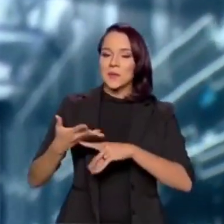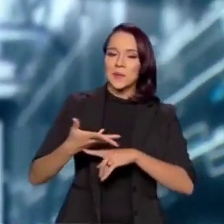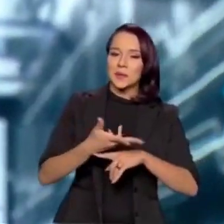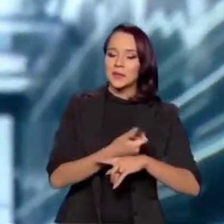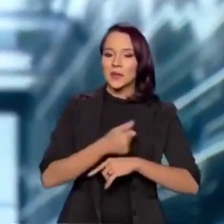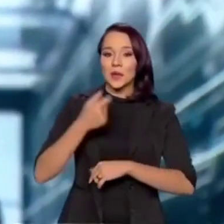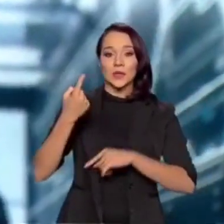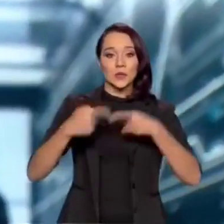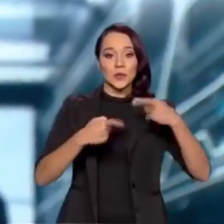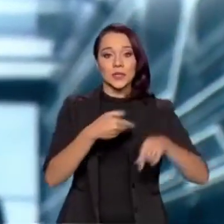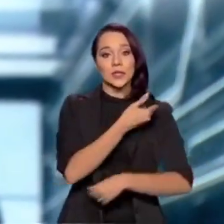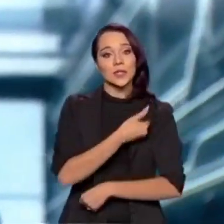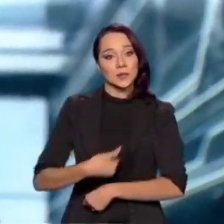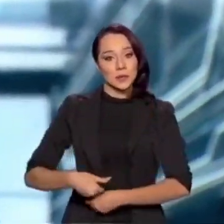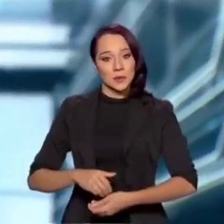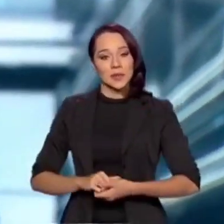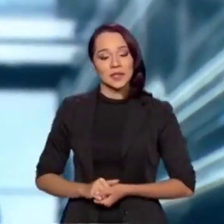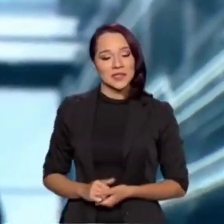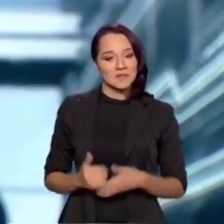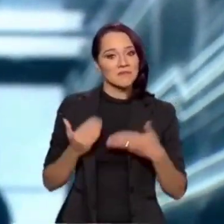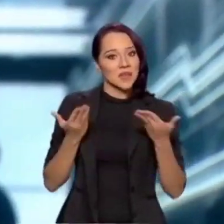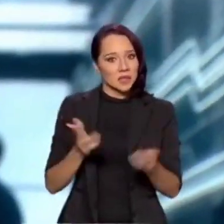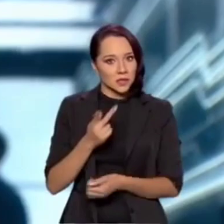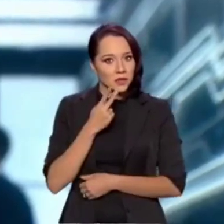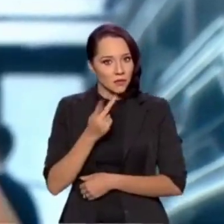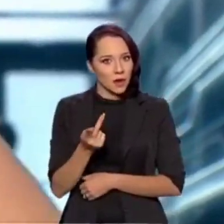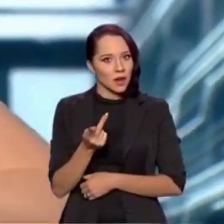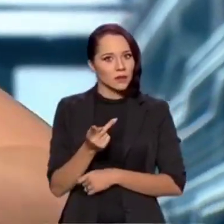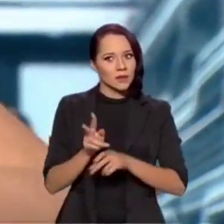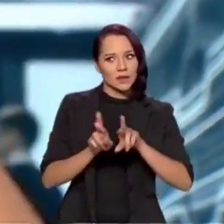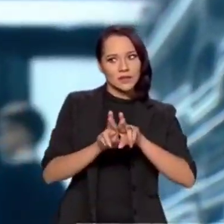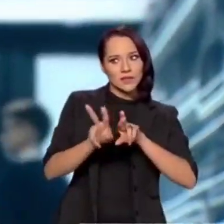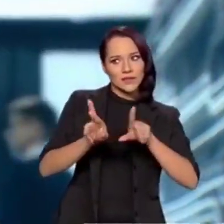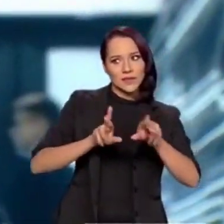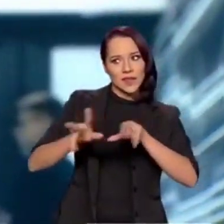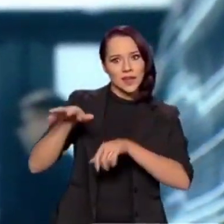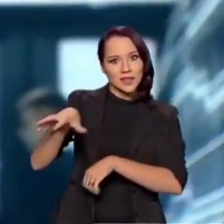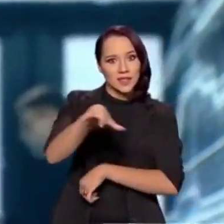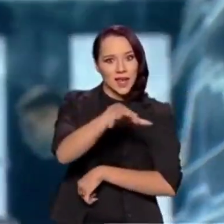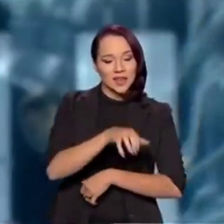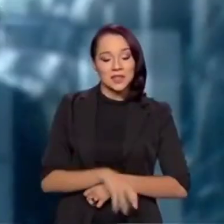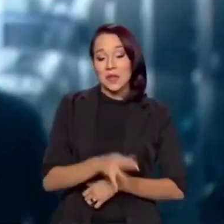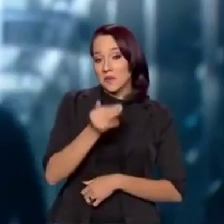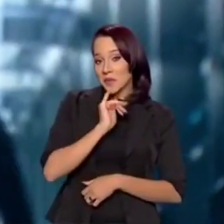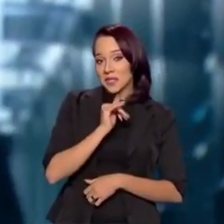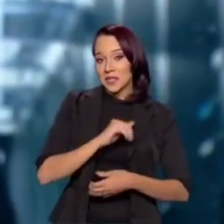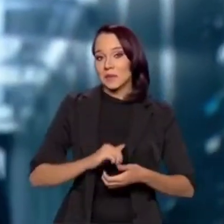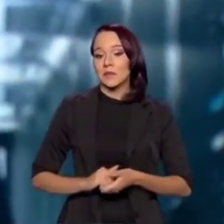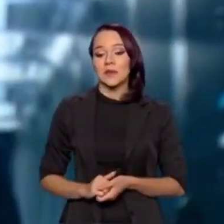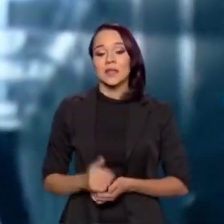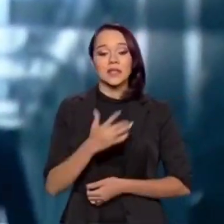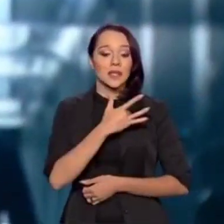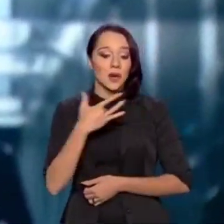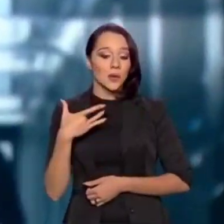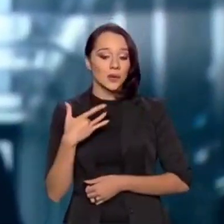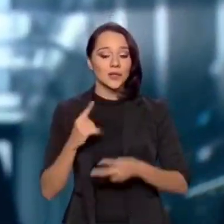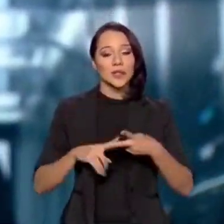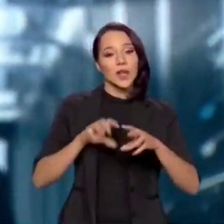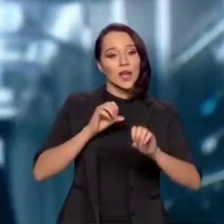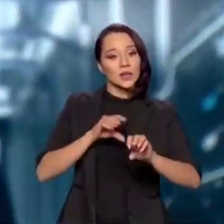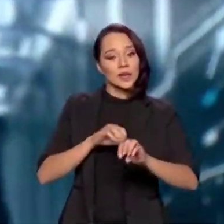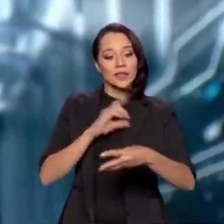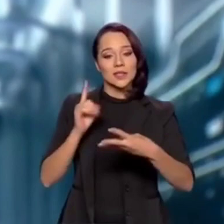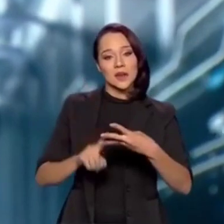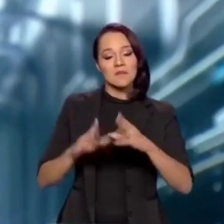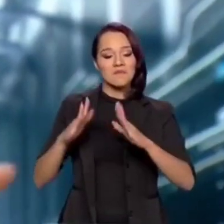de políticas públicas. E isso a gente está falando nas mais variadas áreas, como, por exemplo, saúde,